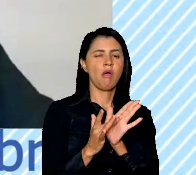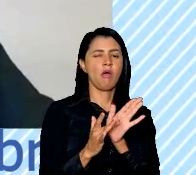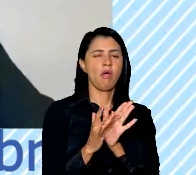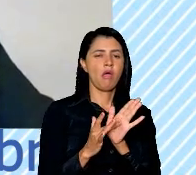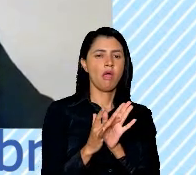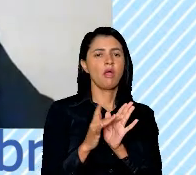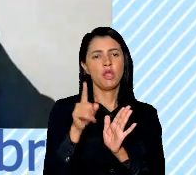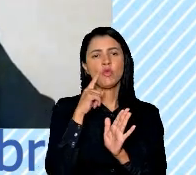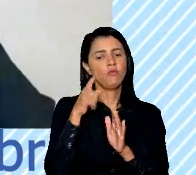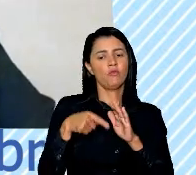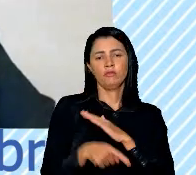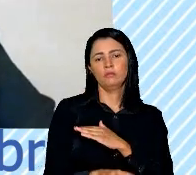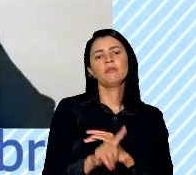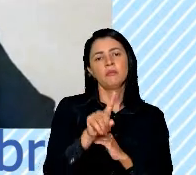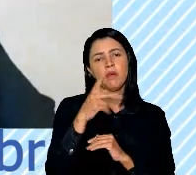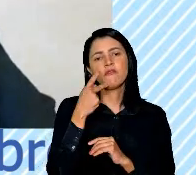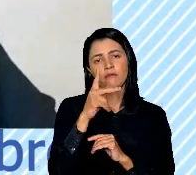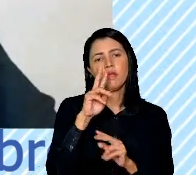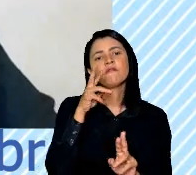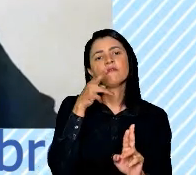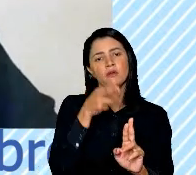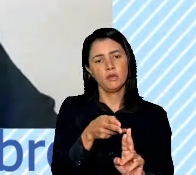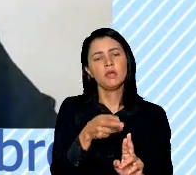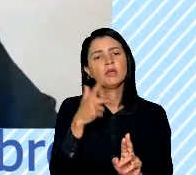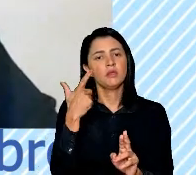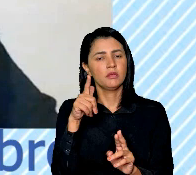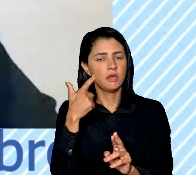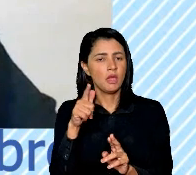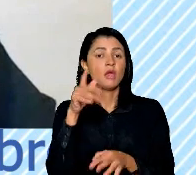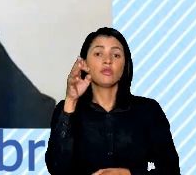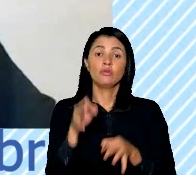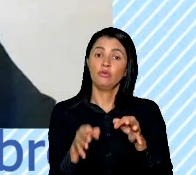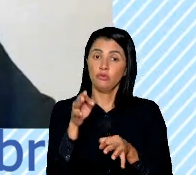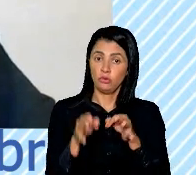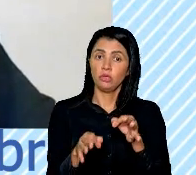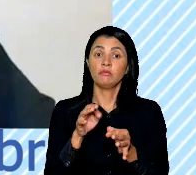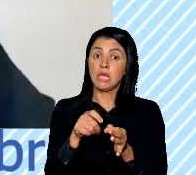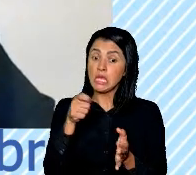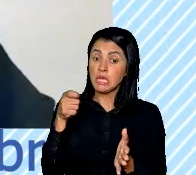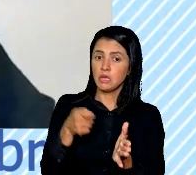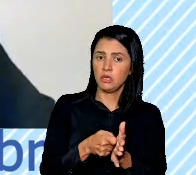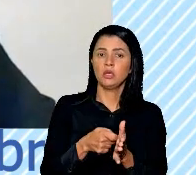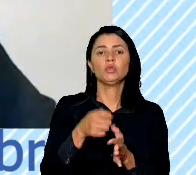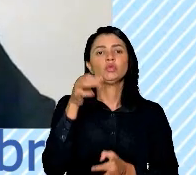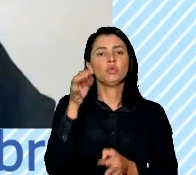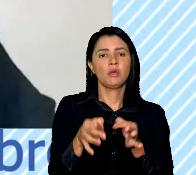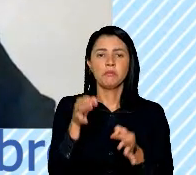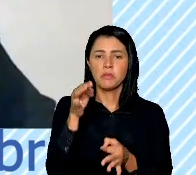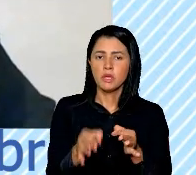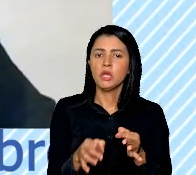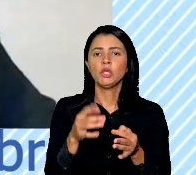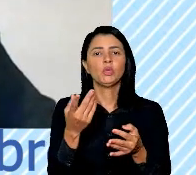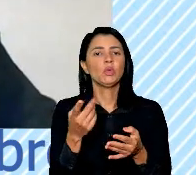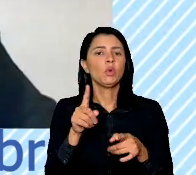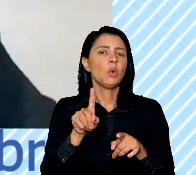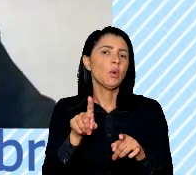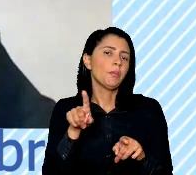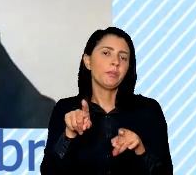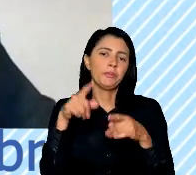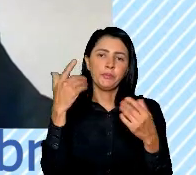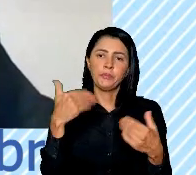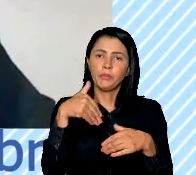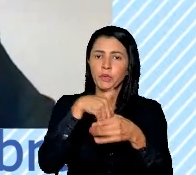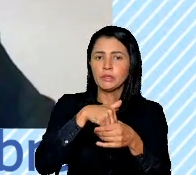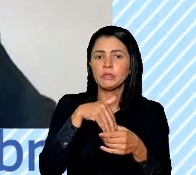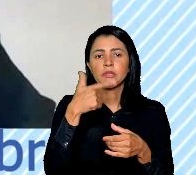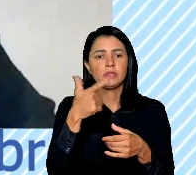profundidade, mas eu quero fazer referência a isso. A Justiça Eleitoral tem sido bastante rígida nos julgamentos de processos que envolvem as candidaturas fictícias,